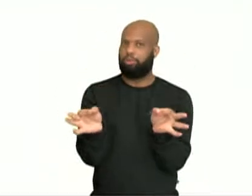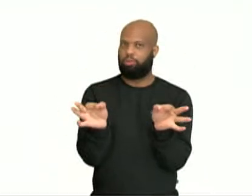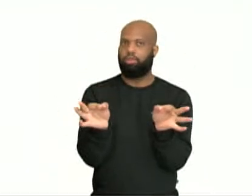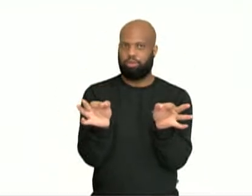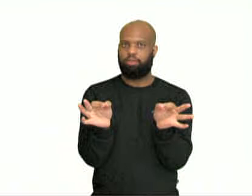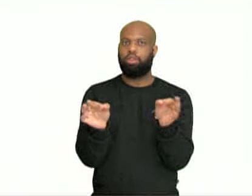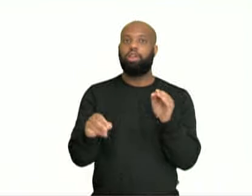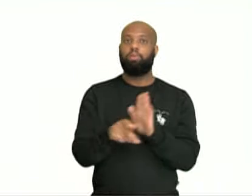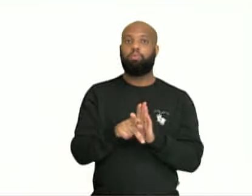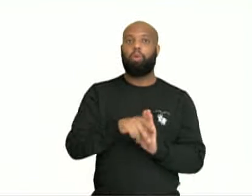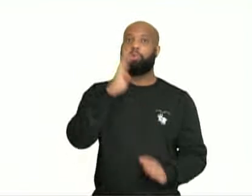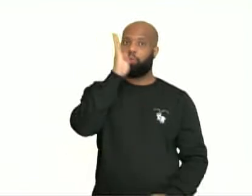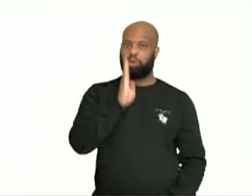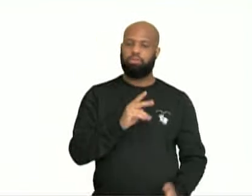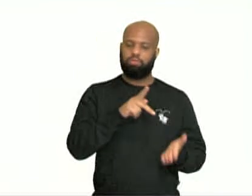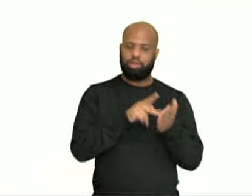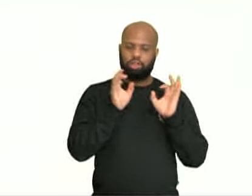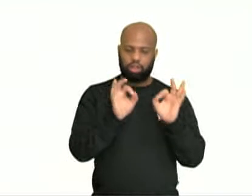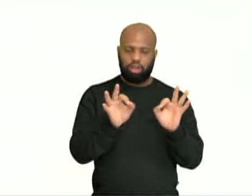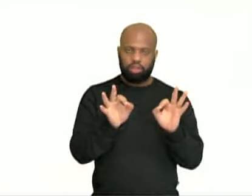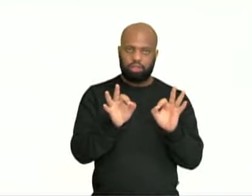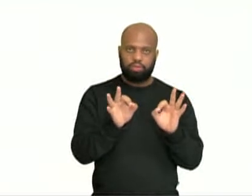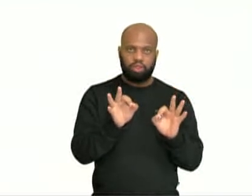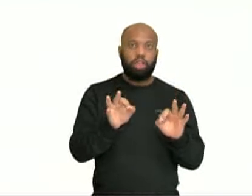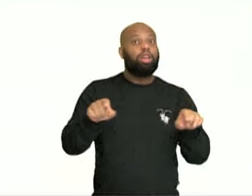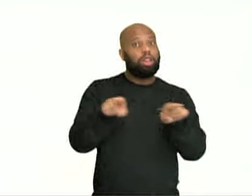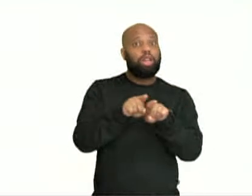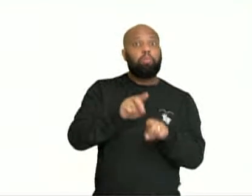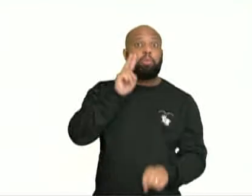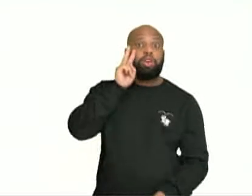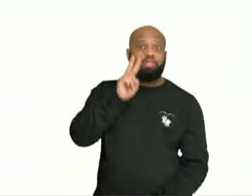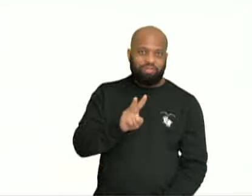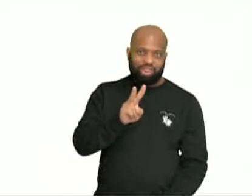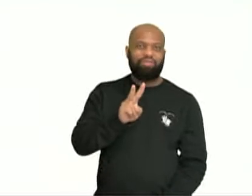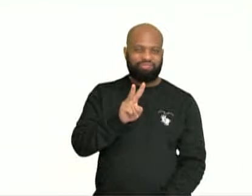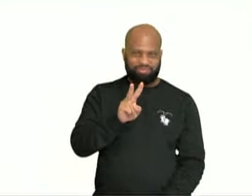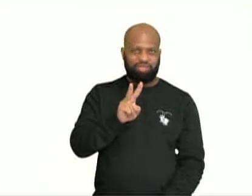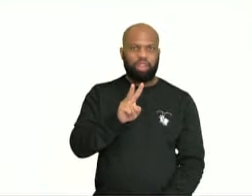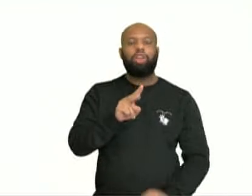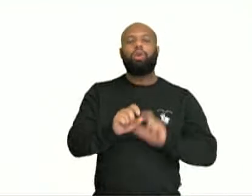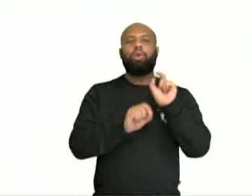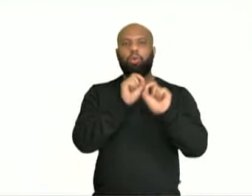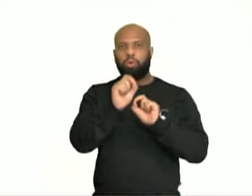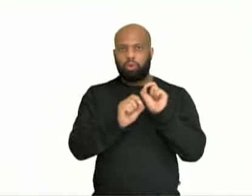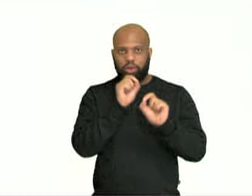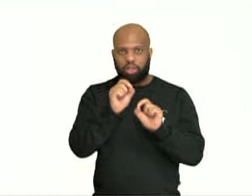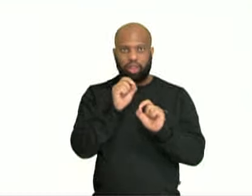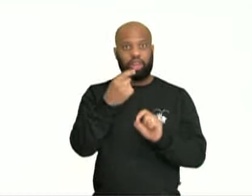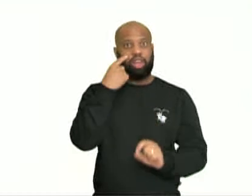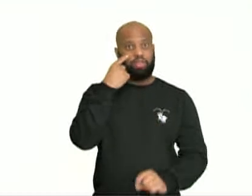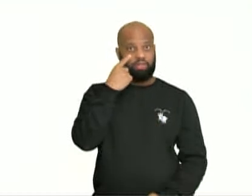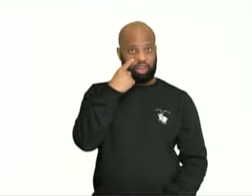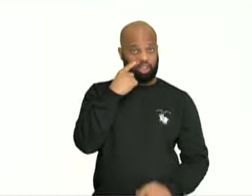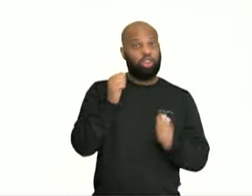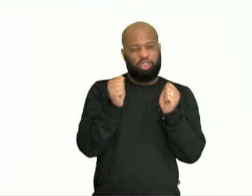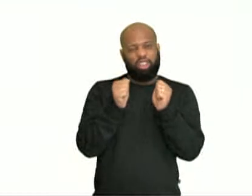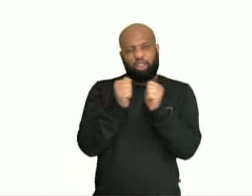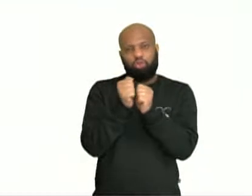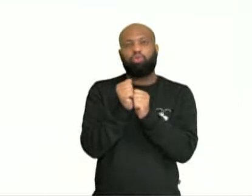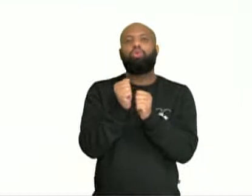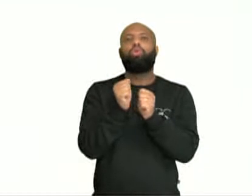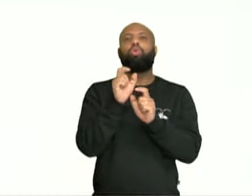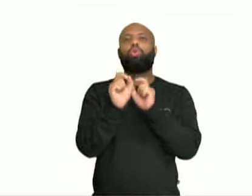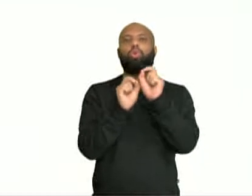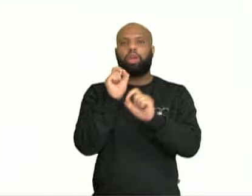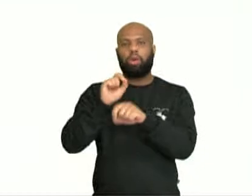real para escutar embaixo de uma lona de circo, acompanhando de bailarinos e músicos. Sou um